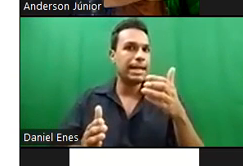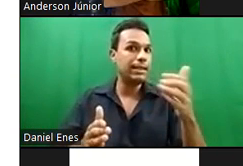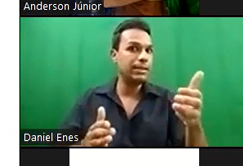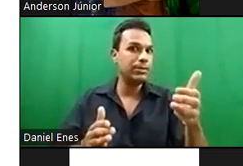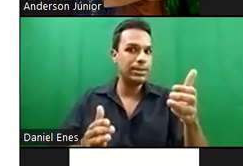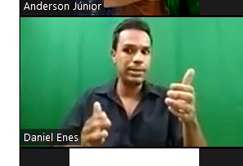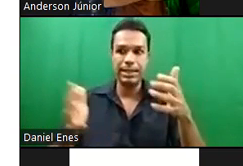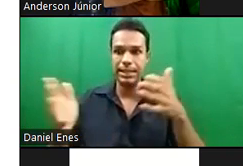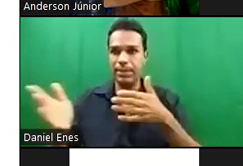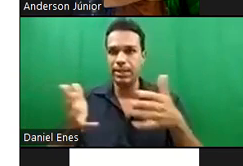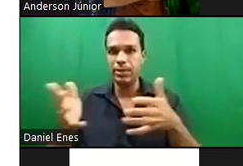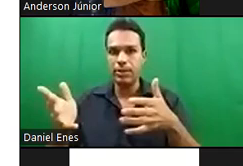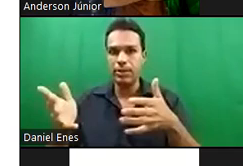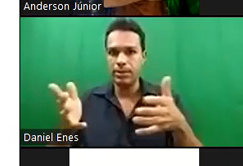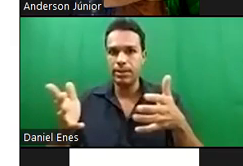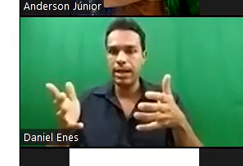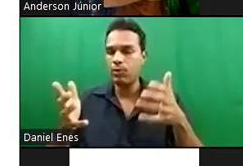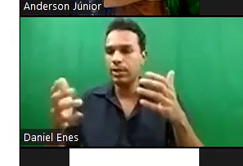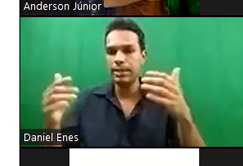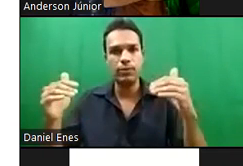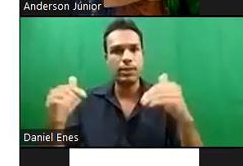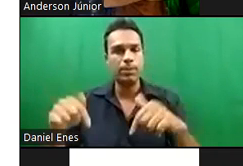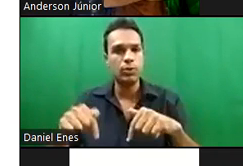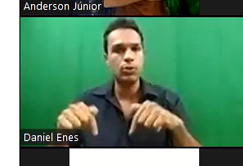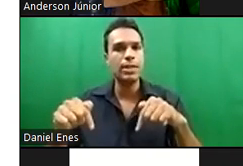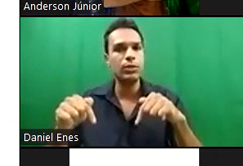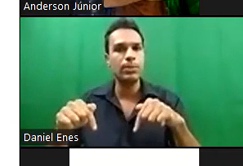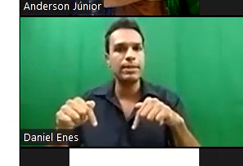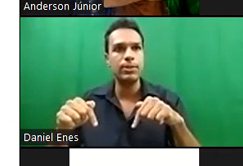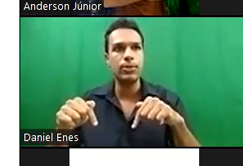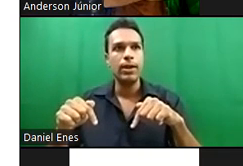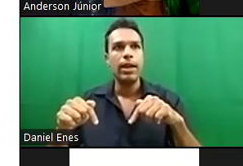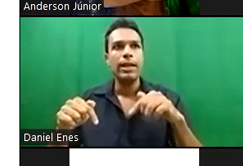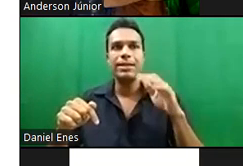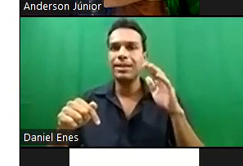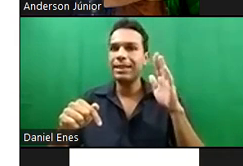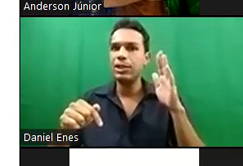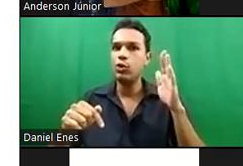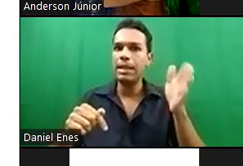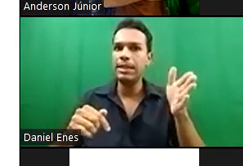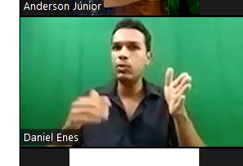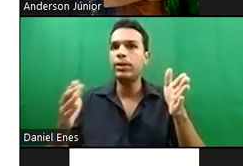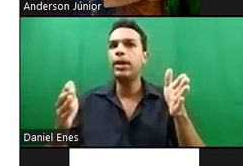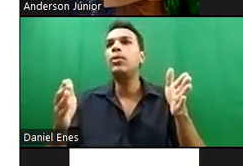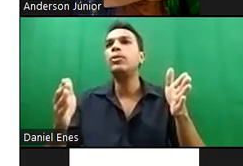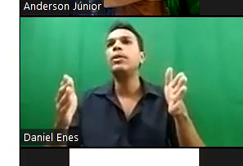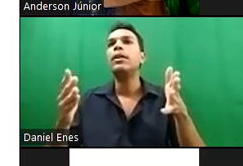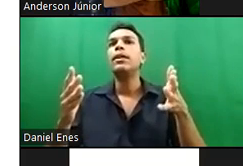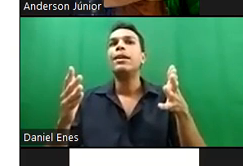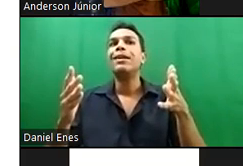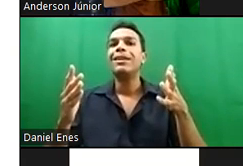se Libras, né, a comunicação feita pelos estudos aqui no Brasil, se trata de uma língua ou